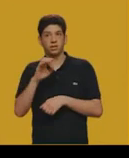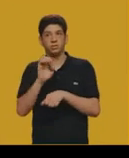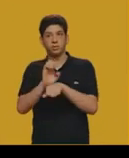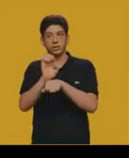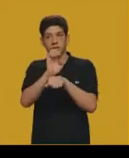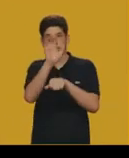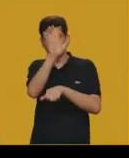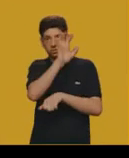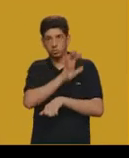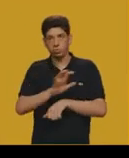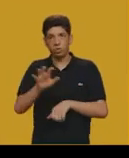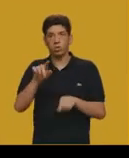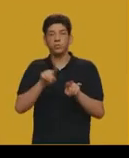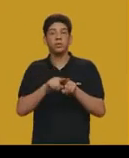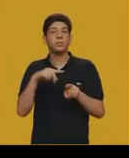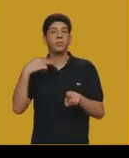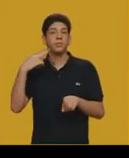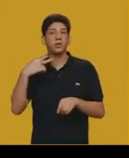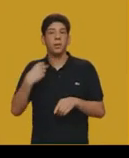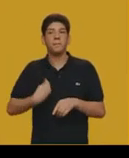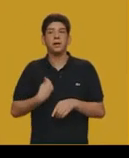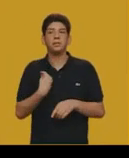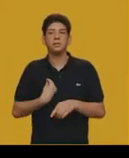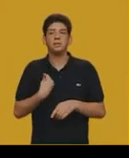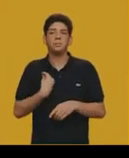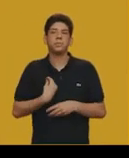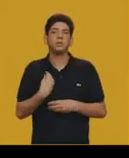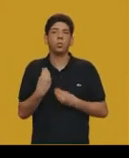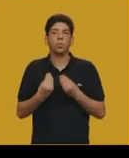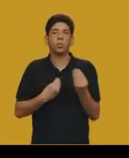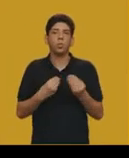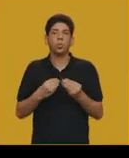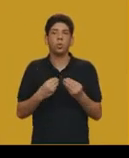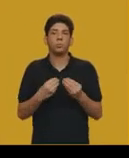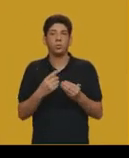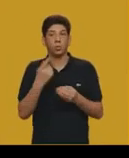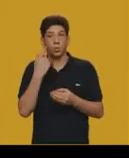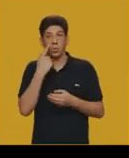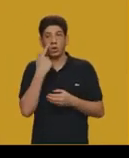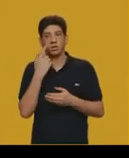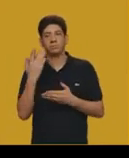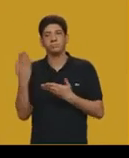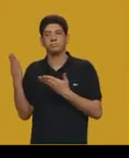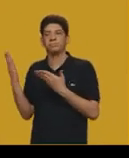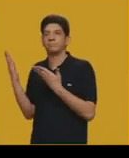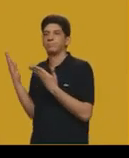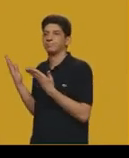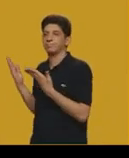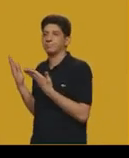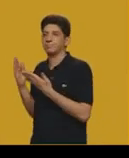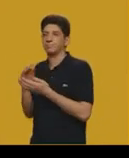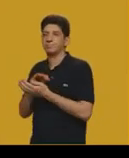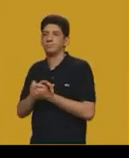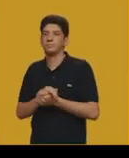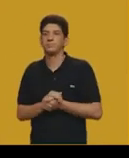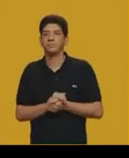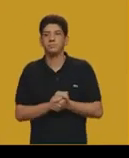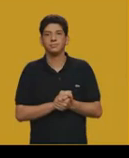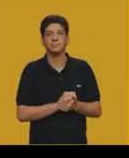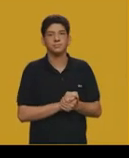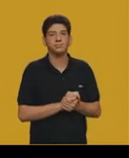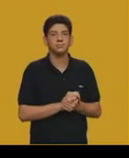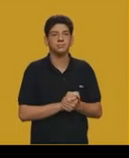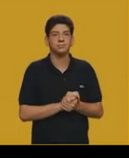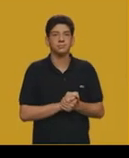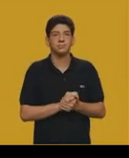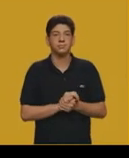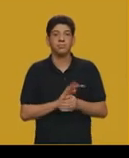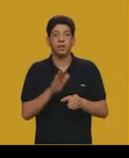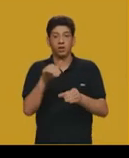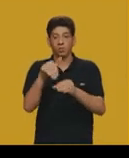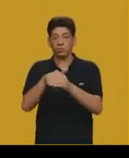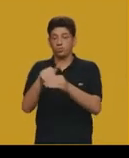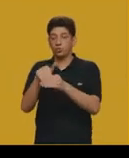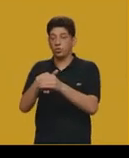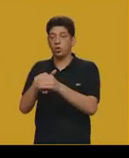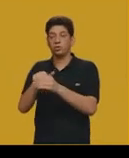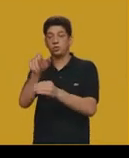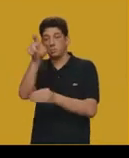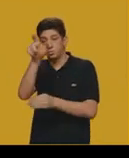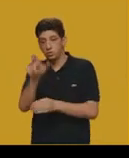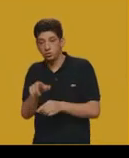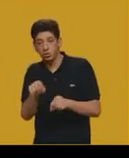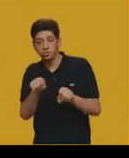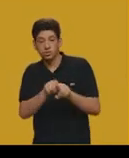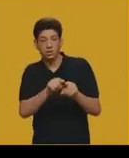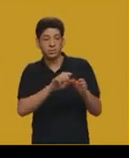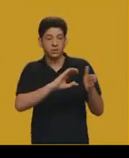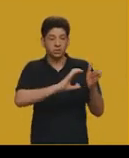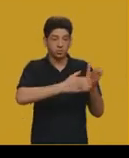seguinte, que é um pouco complexo, né? Que a gente, além de ser votado, o partido dele vai ser votado. Geralmente o sistema, a